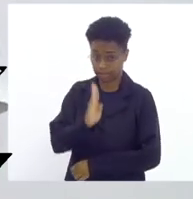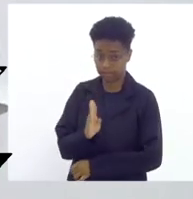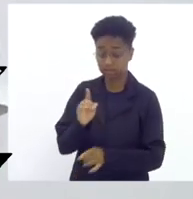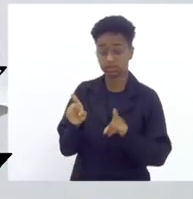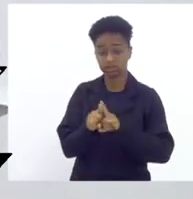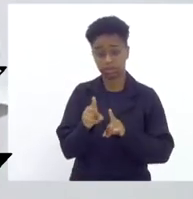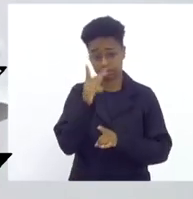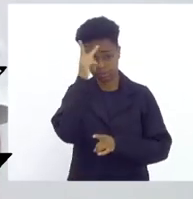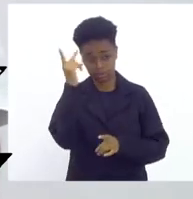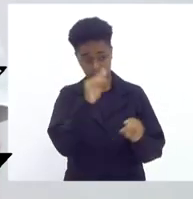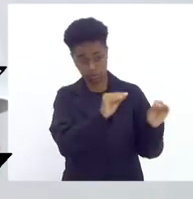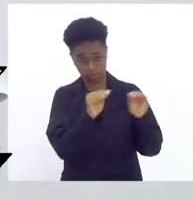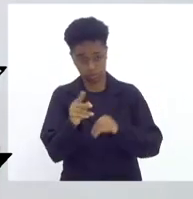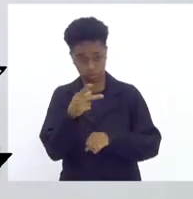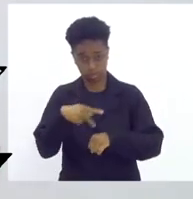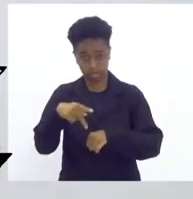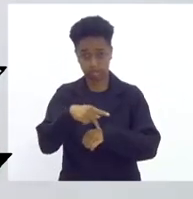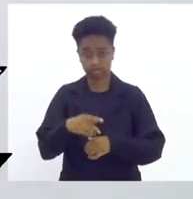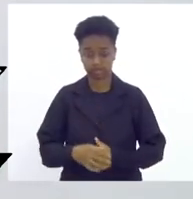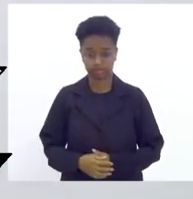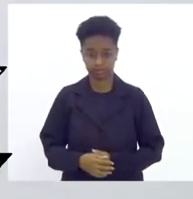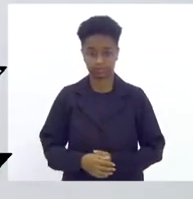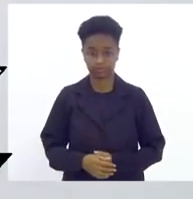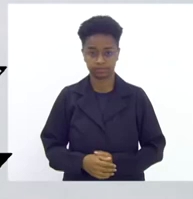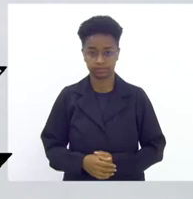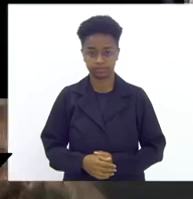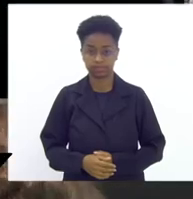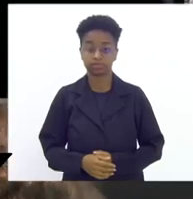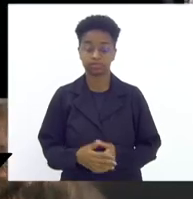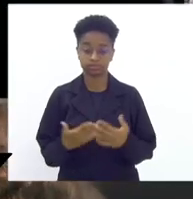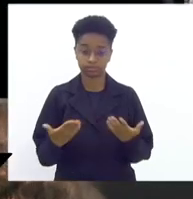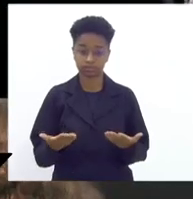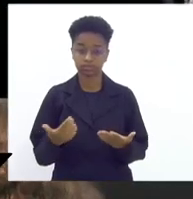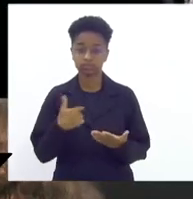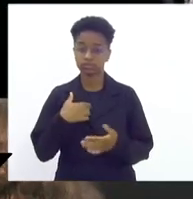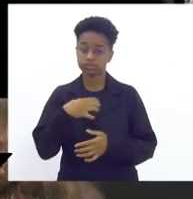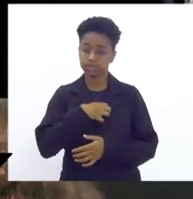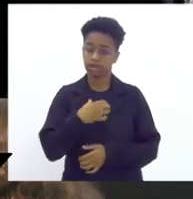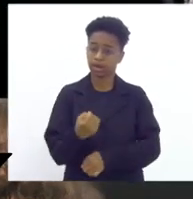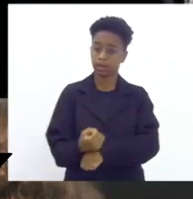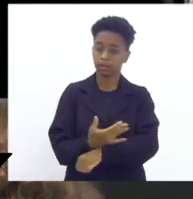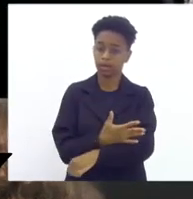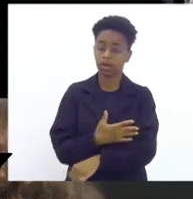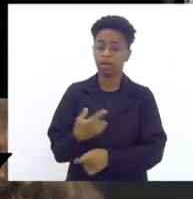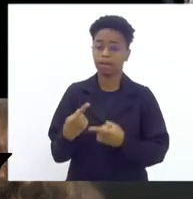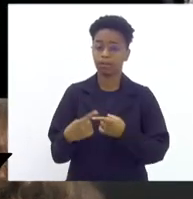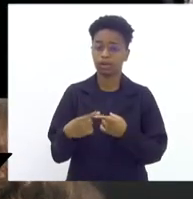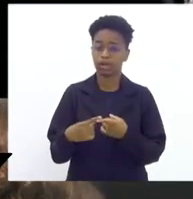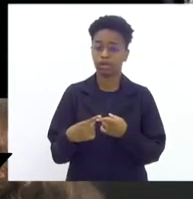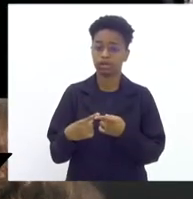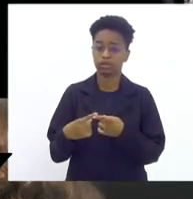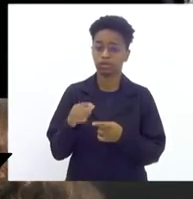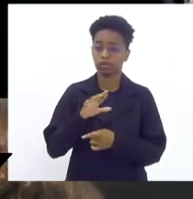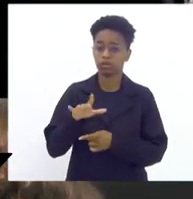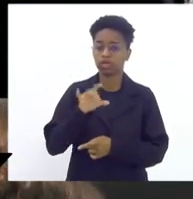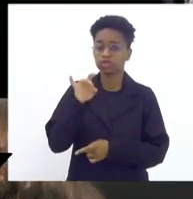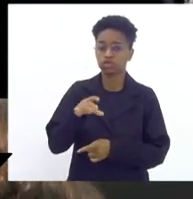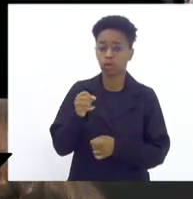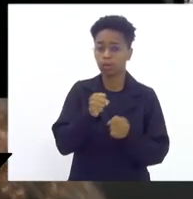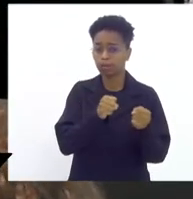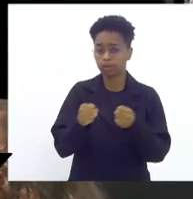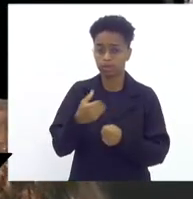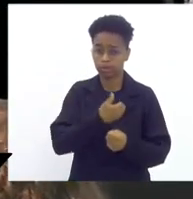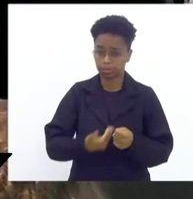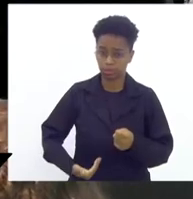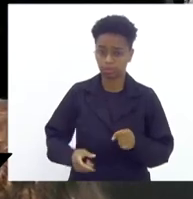também para migrantes eu fico muito emocionado que isso não é parte do poder público mas isso é luta social